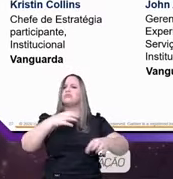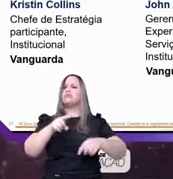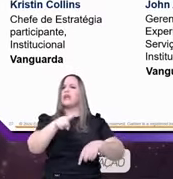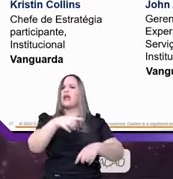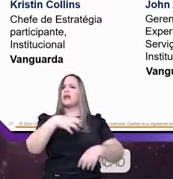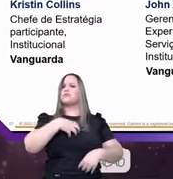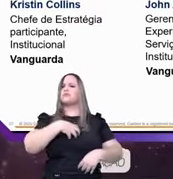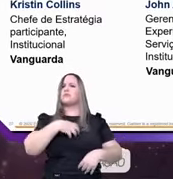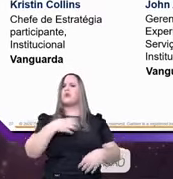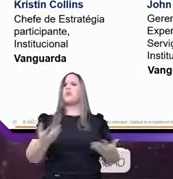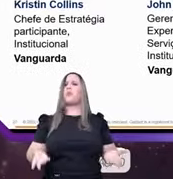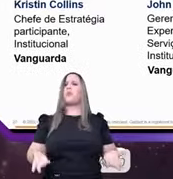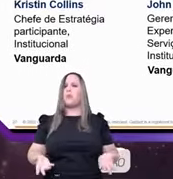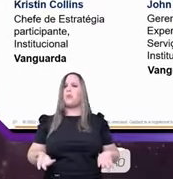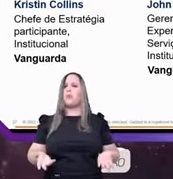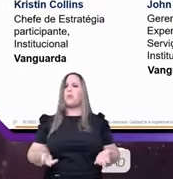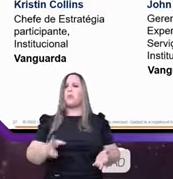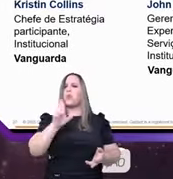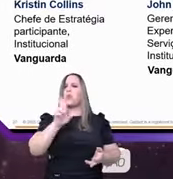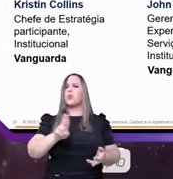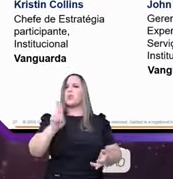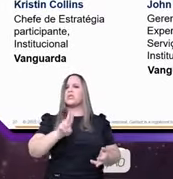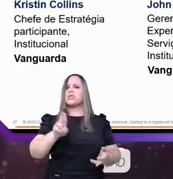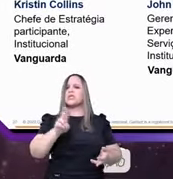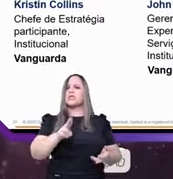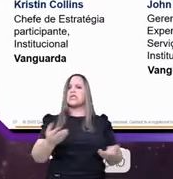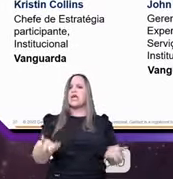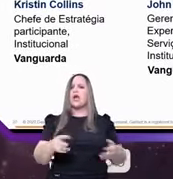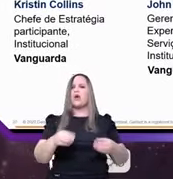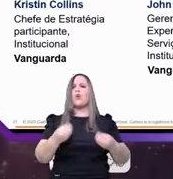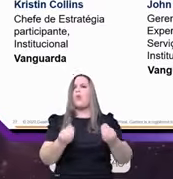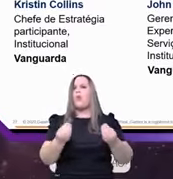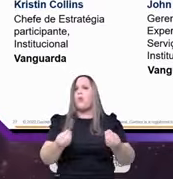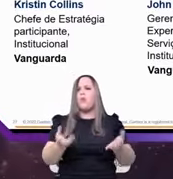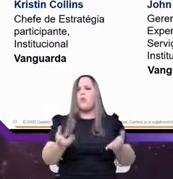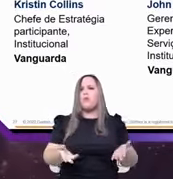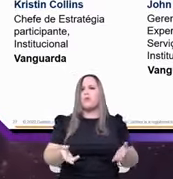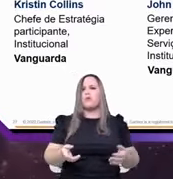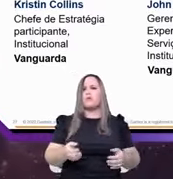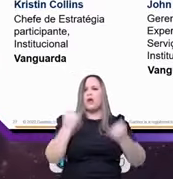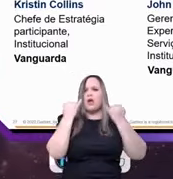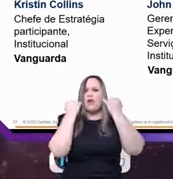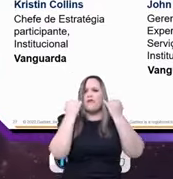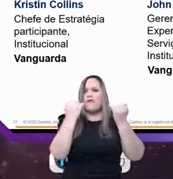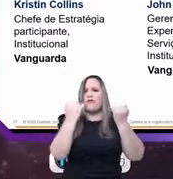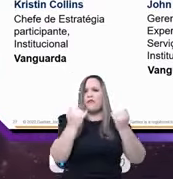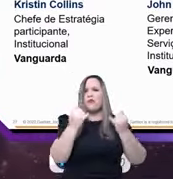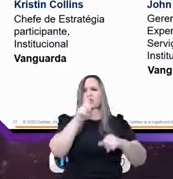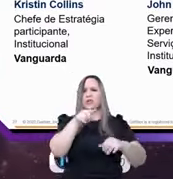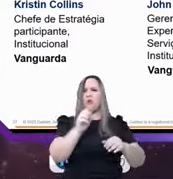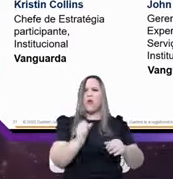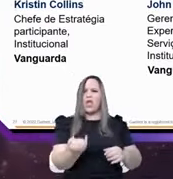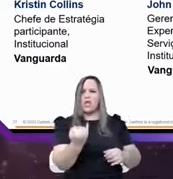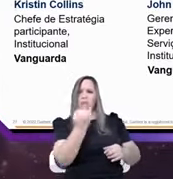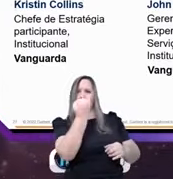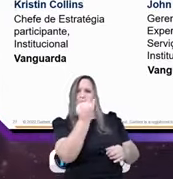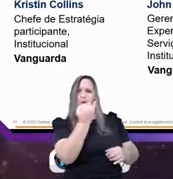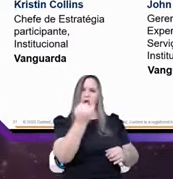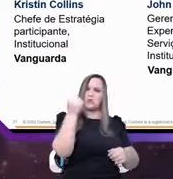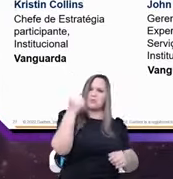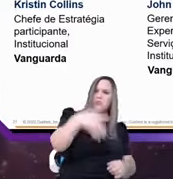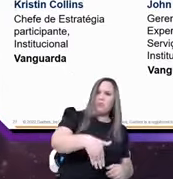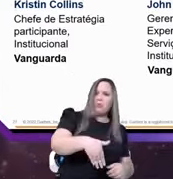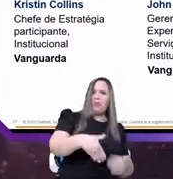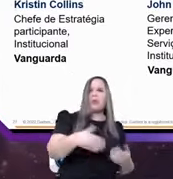sabe o que ele vai utilizar? Ele tem sentimento sobre isso? A informação que eu estou fornecendo para ele é relevante ou não é?